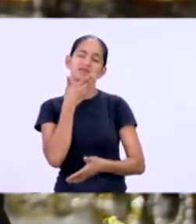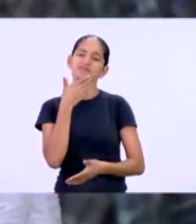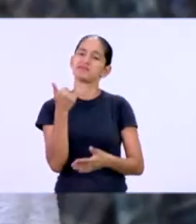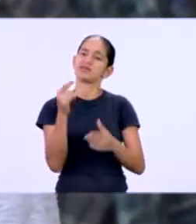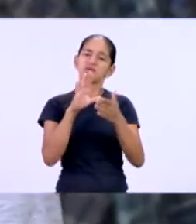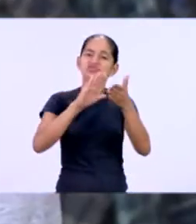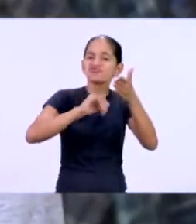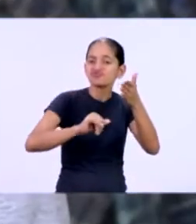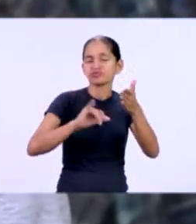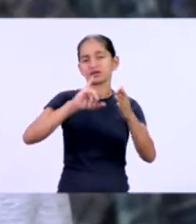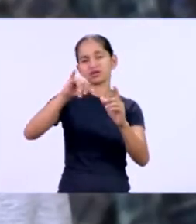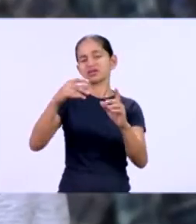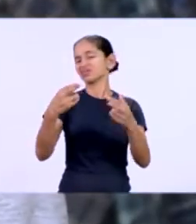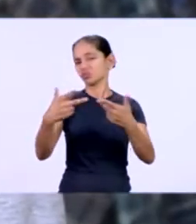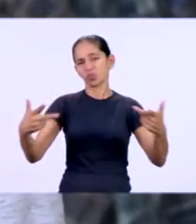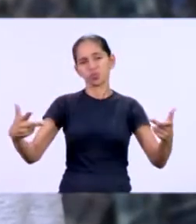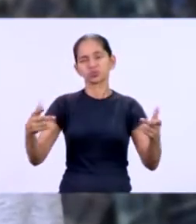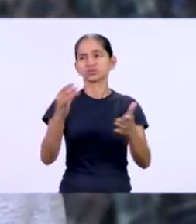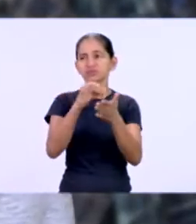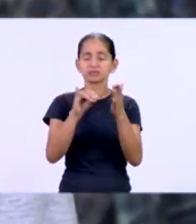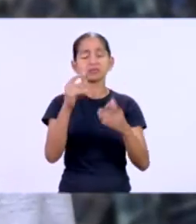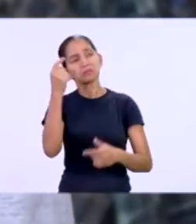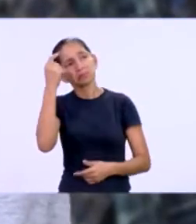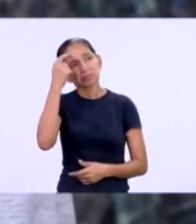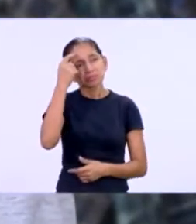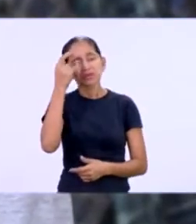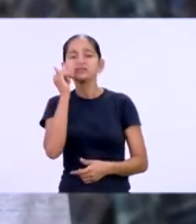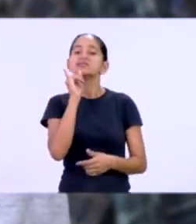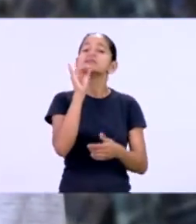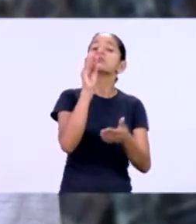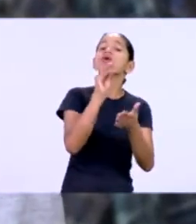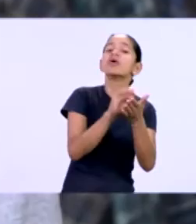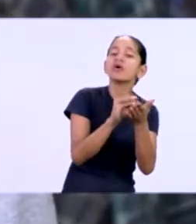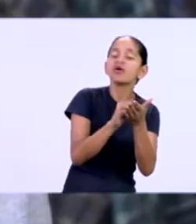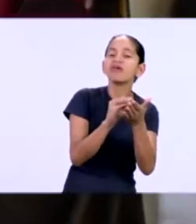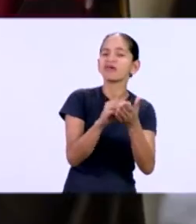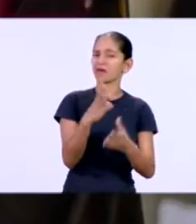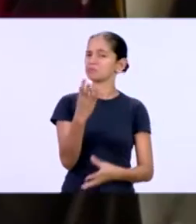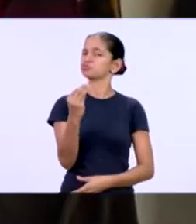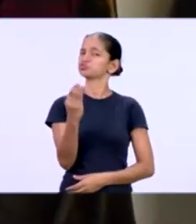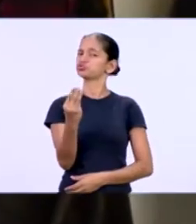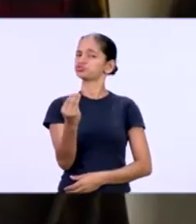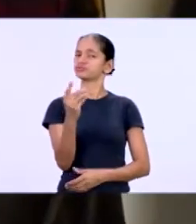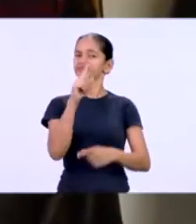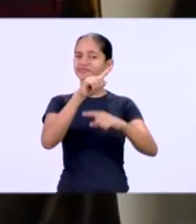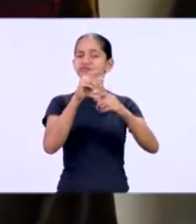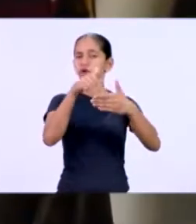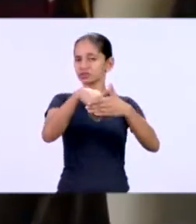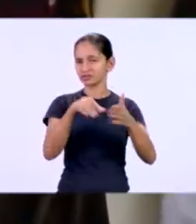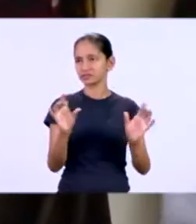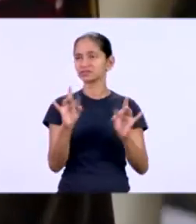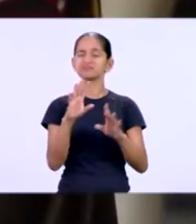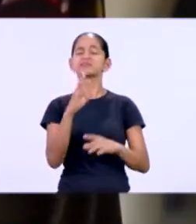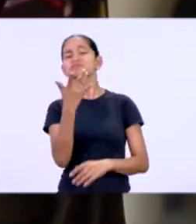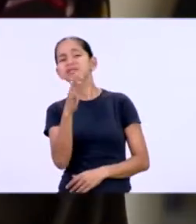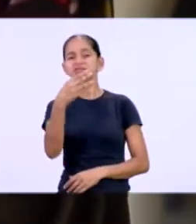bem melhor. Não tenho uma noção não, mas acho que se eu fosse para botar numa noção seria muito. 350 só.